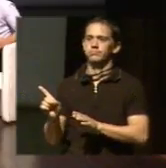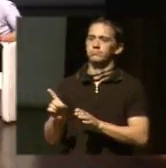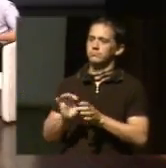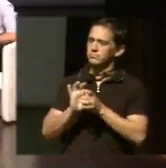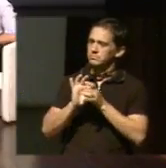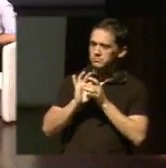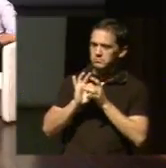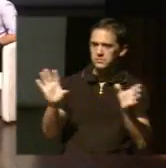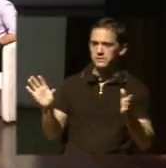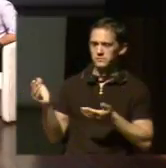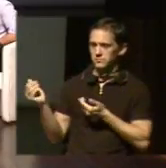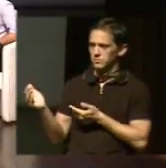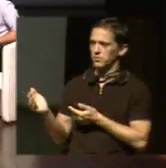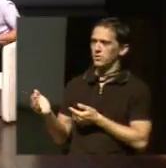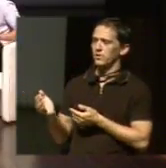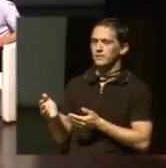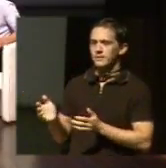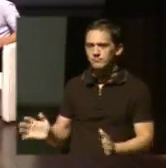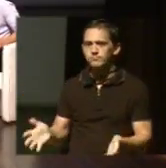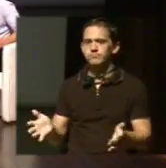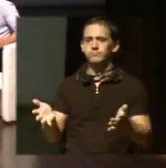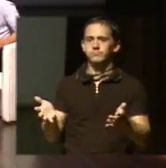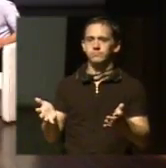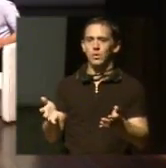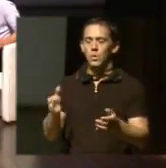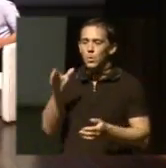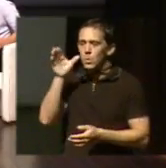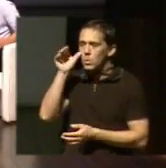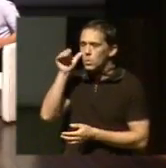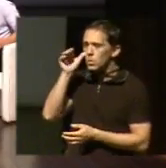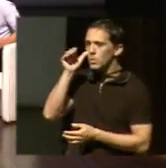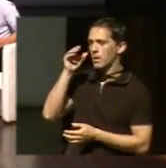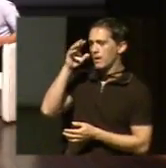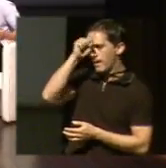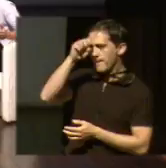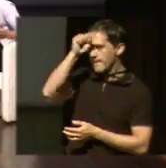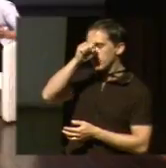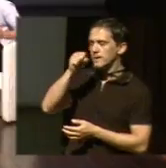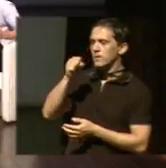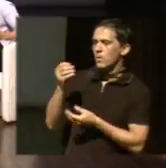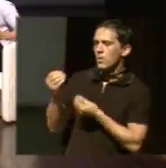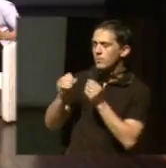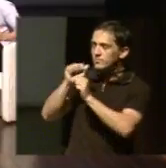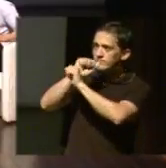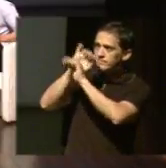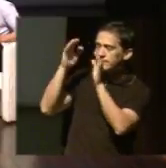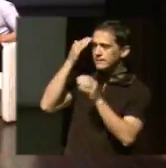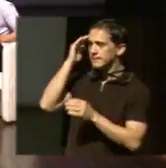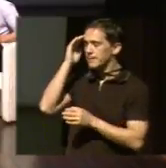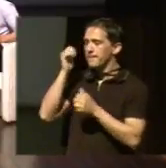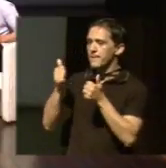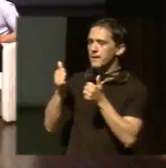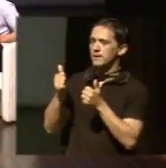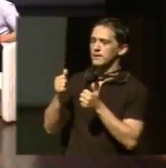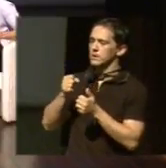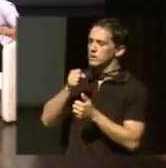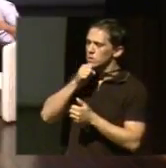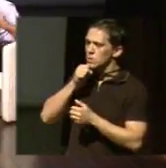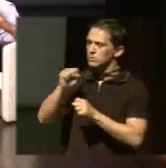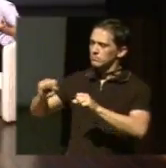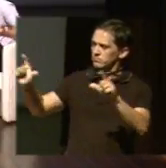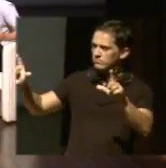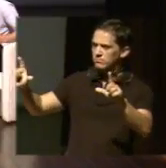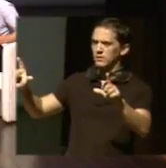né? E a gente quer incentivar esse espírito curioso para compreender o que a gente pode aprender sobre envelhecimento através das mídias, o que